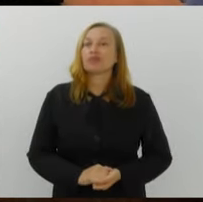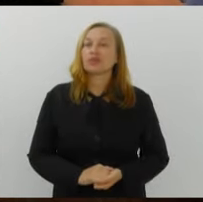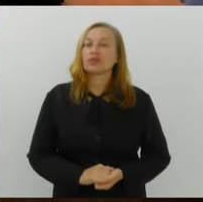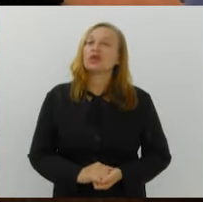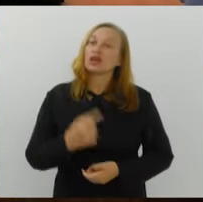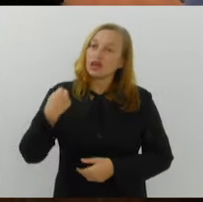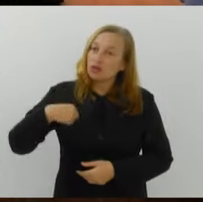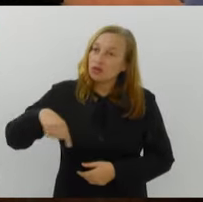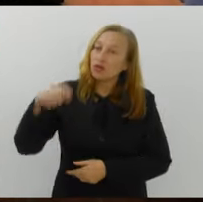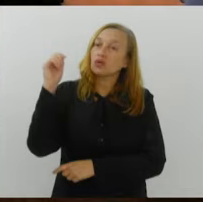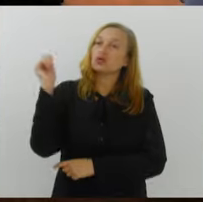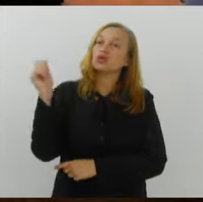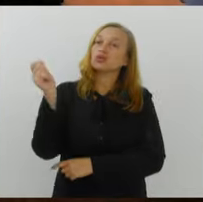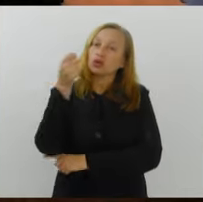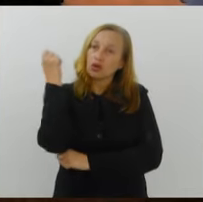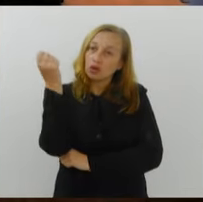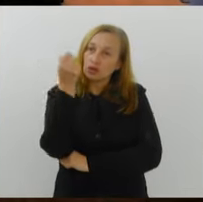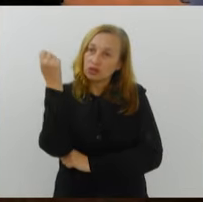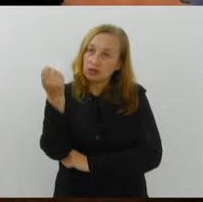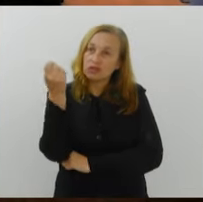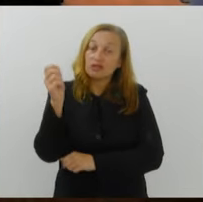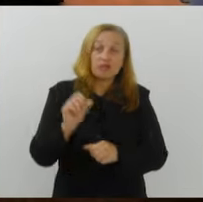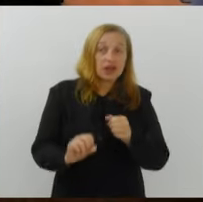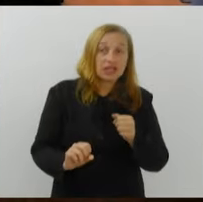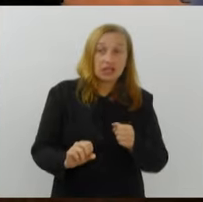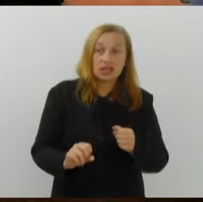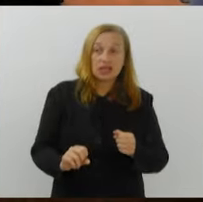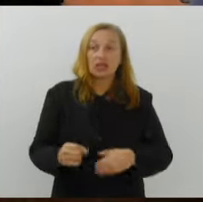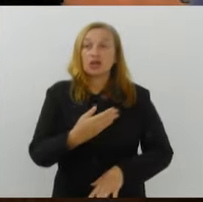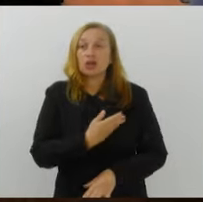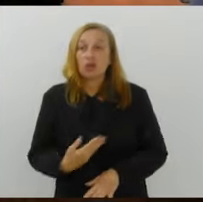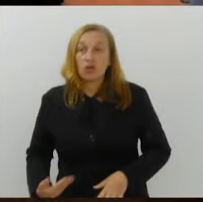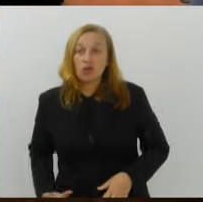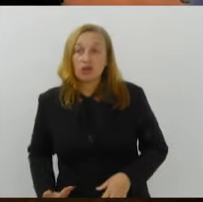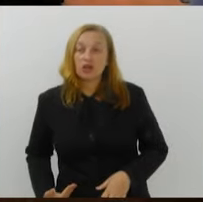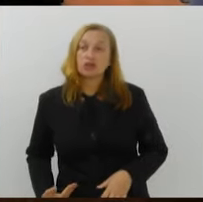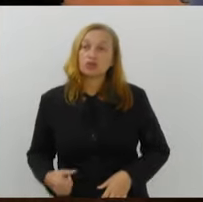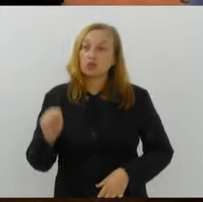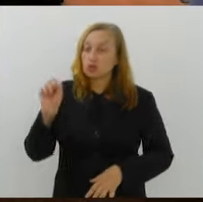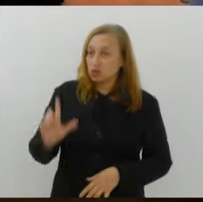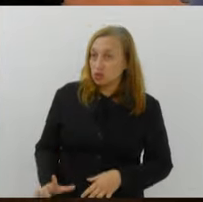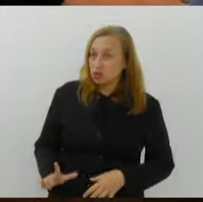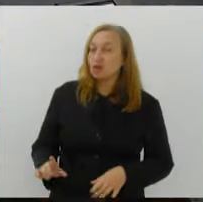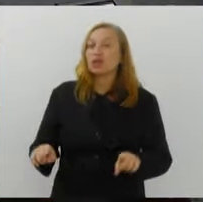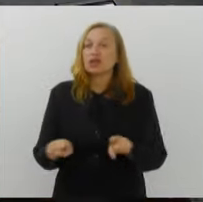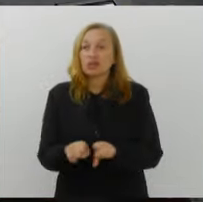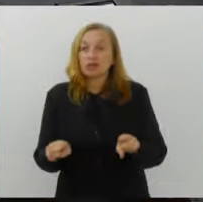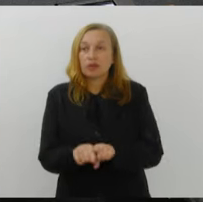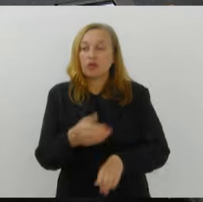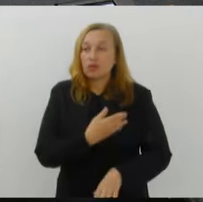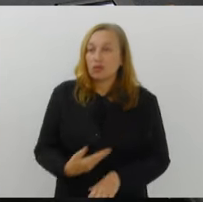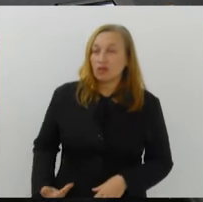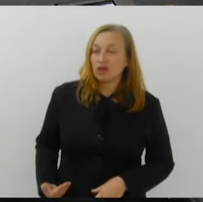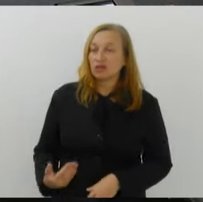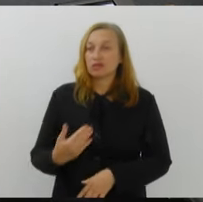Sul fazer o que os governos, tanto do Sul quanto o governo federal, não fizeram, que foi salvar vidas. Muito obrigado, presidente.